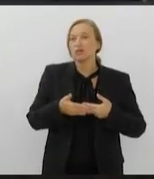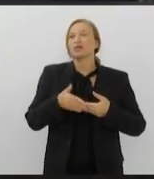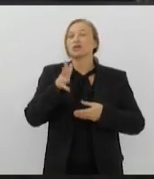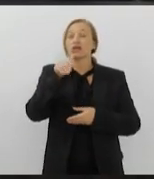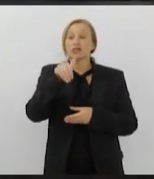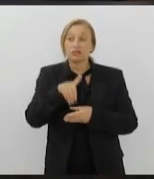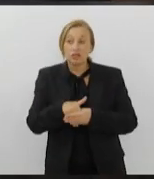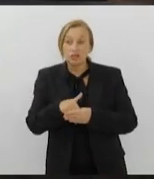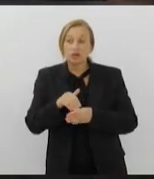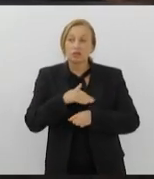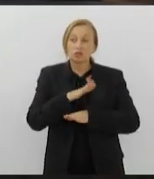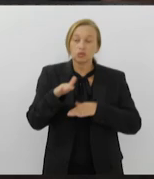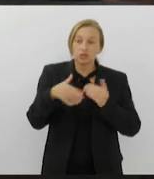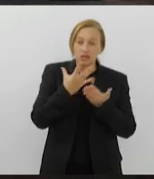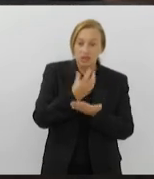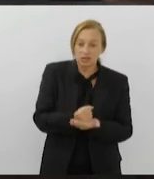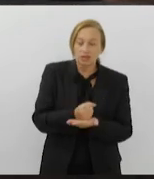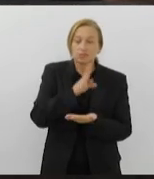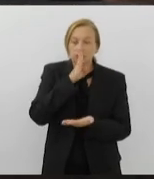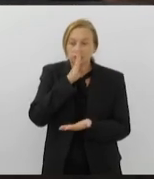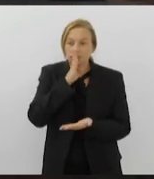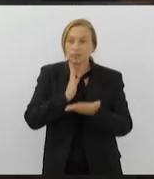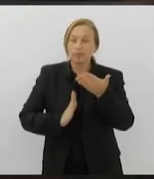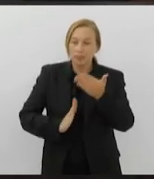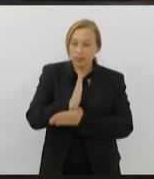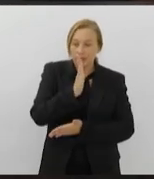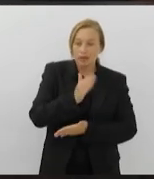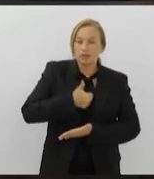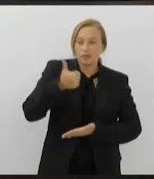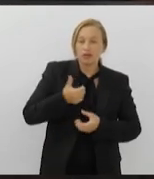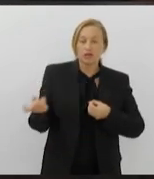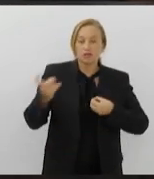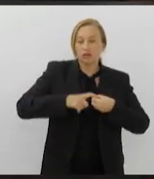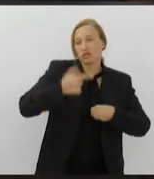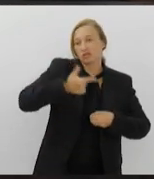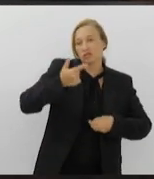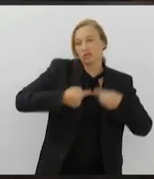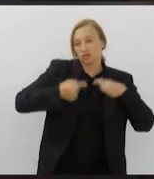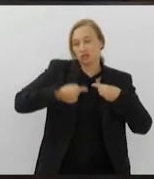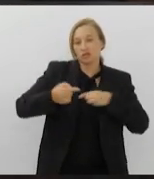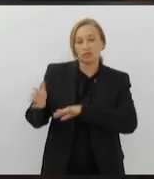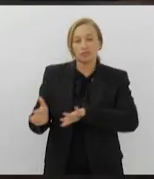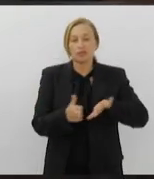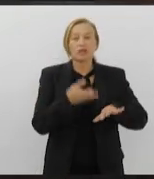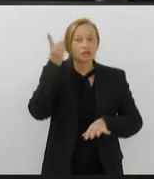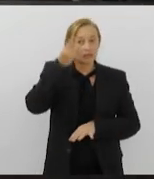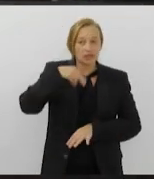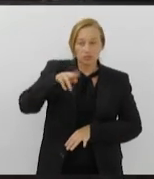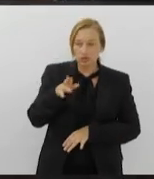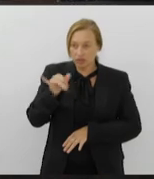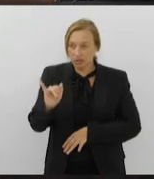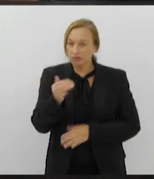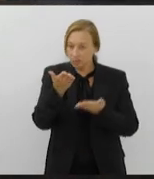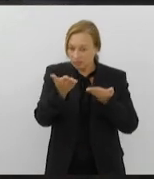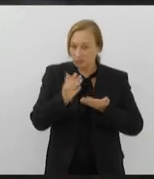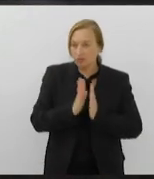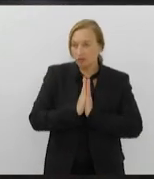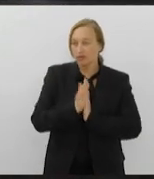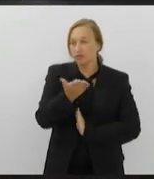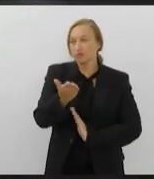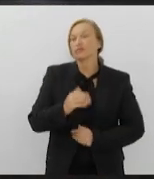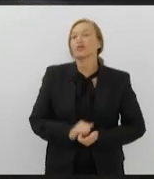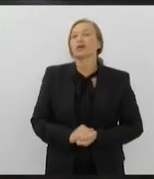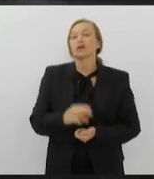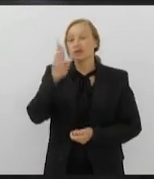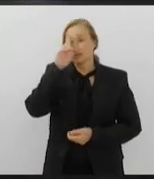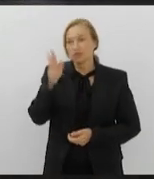discussão. Em votação, os senhores que aprovam, permaneçam como estão, aprovado em primeira e retorna em segunda. Deputado Munir Neto, por favor. Presidente,